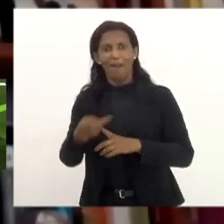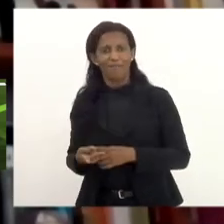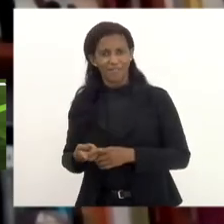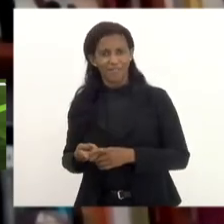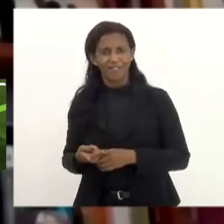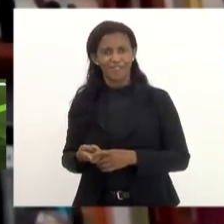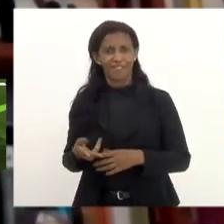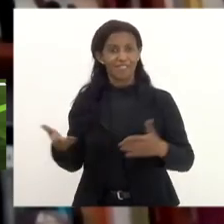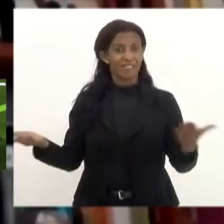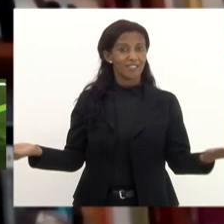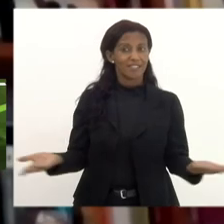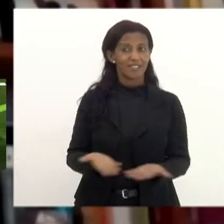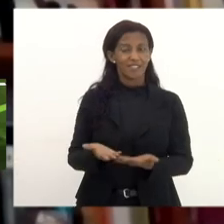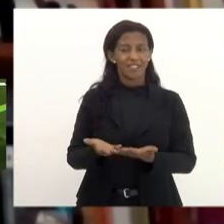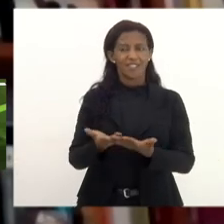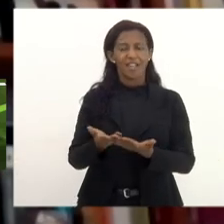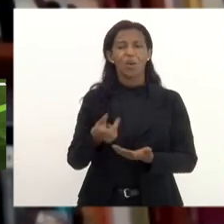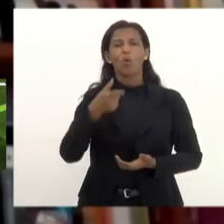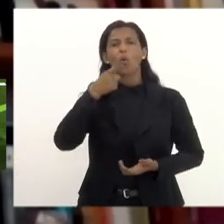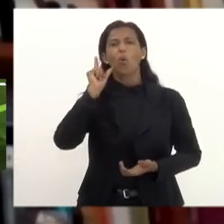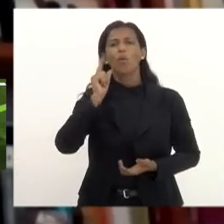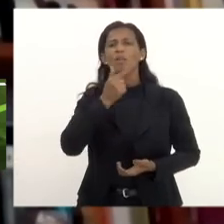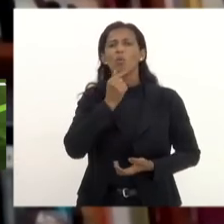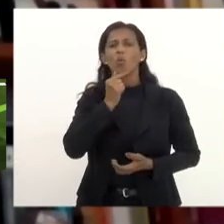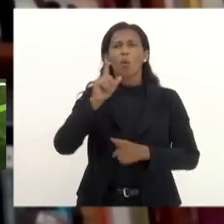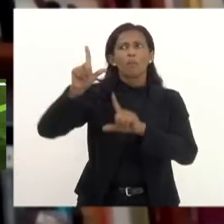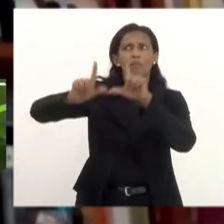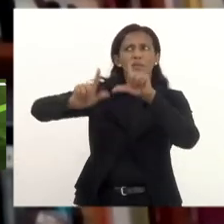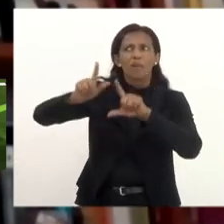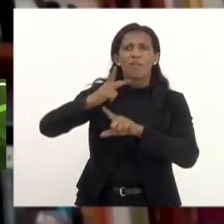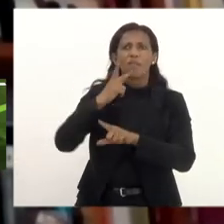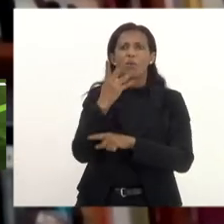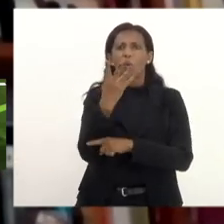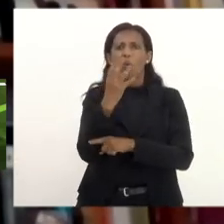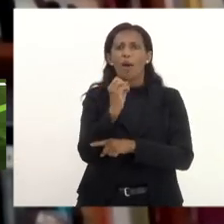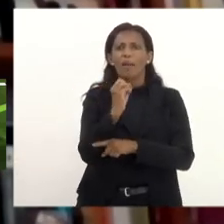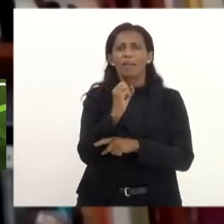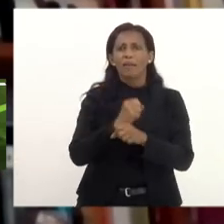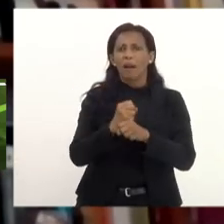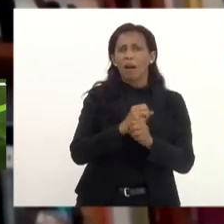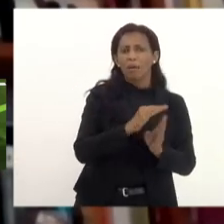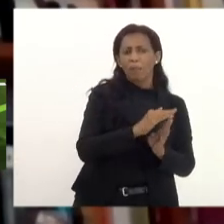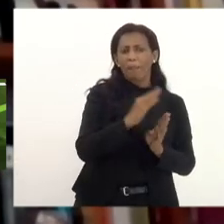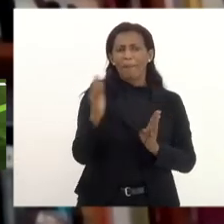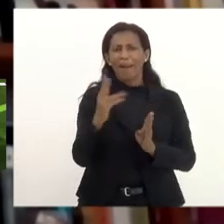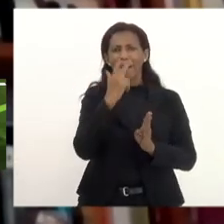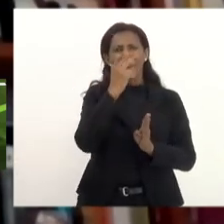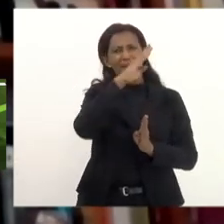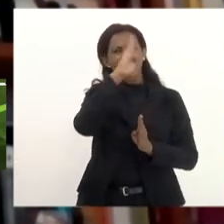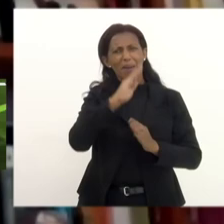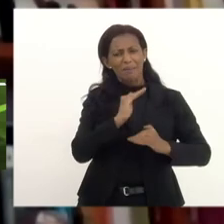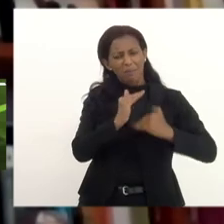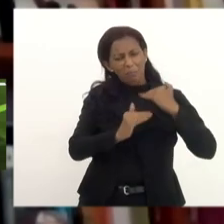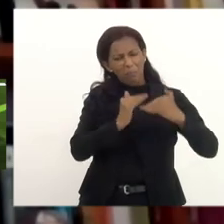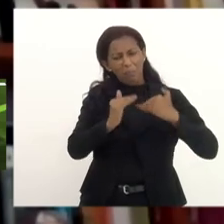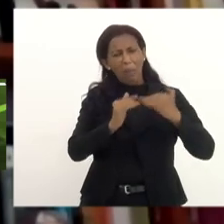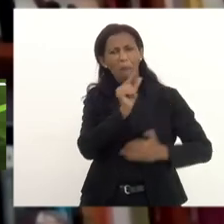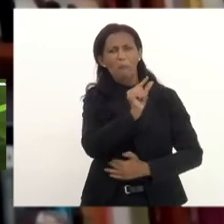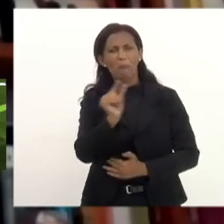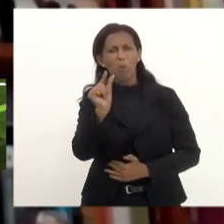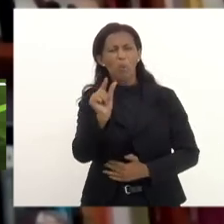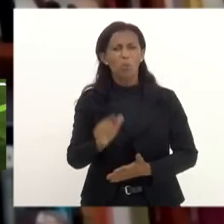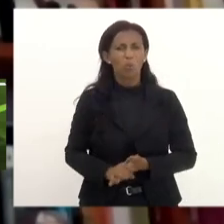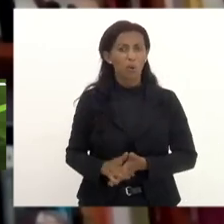E estava até o Armínio Fraga ontem falando na Globo News que de 40 anos para cá o Brasil pouco cresce, né? E a gente